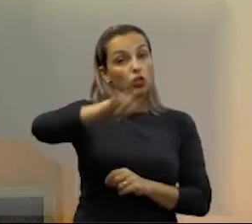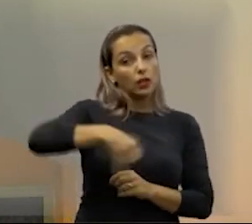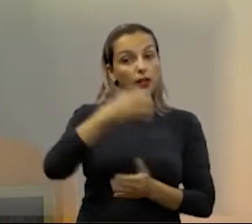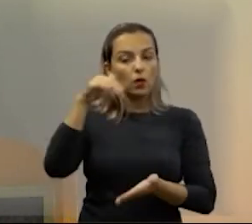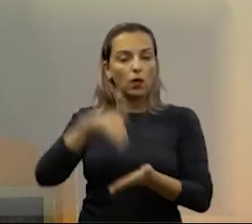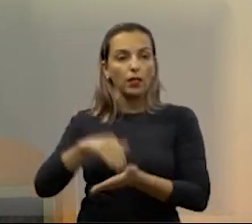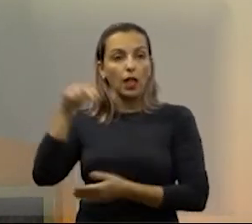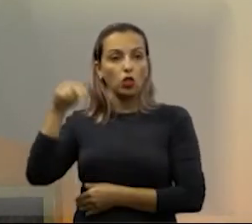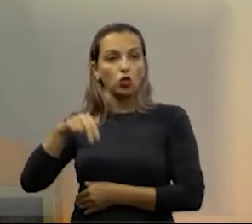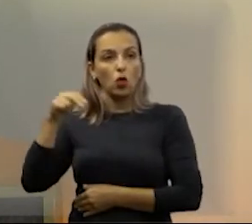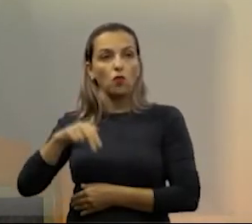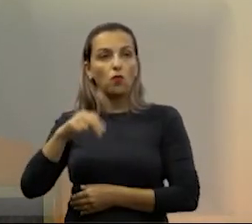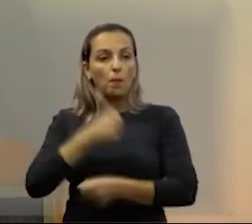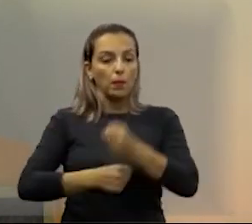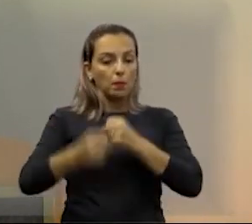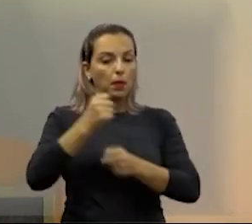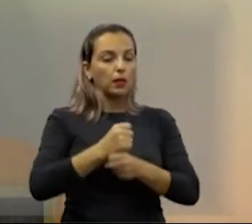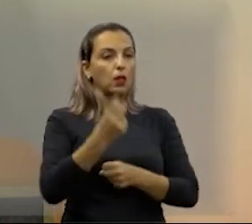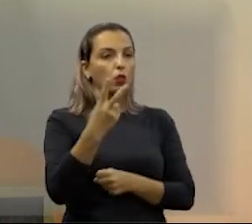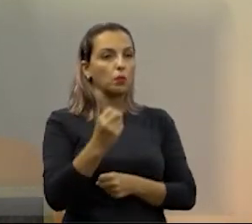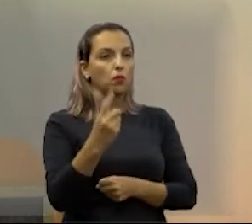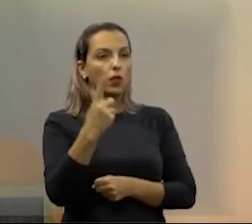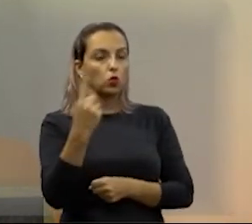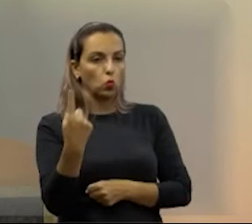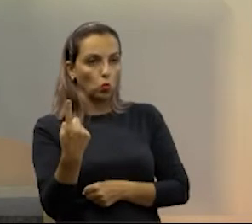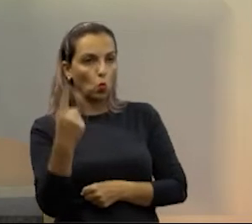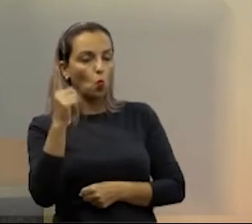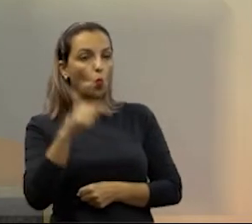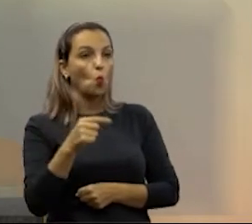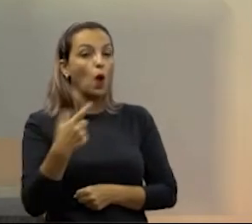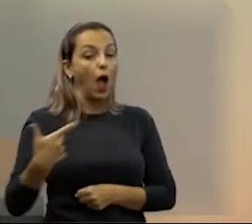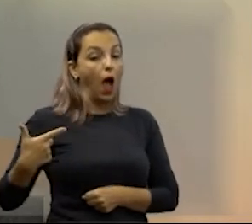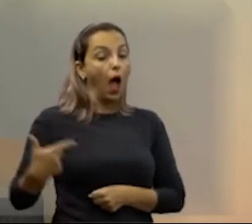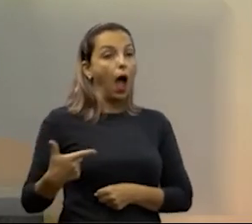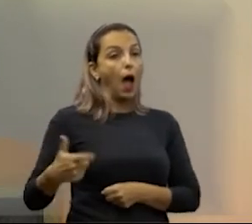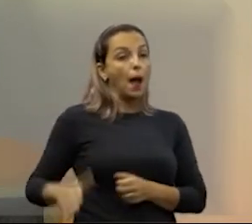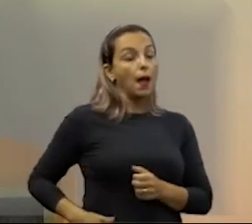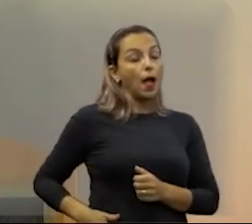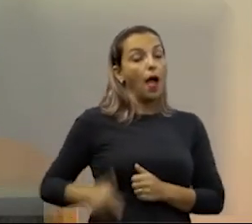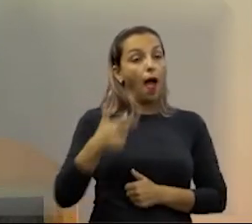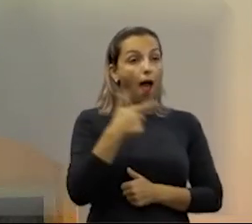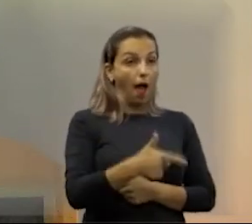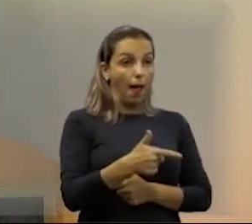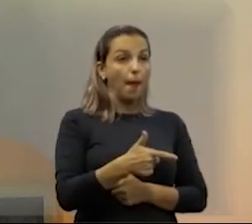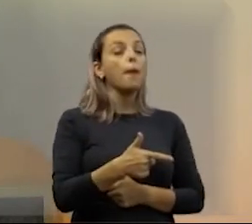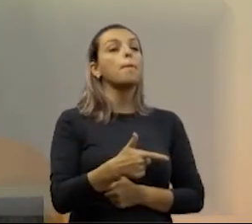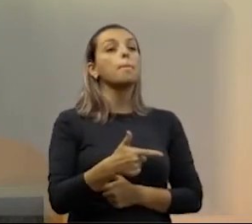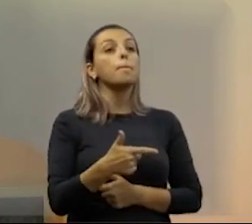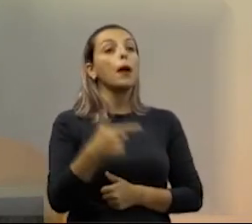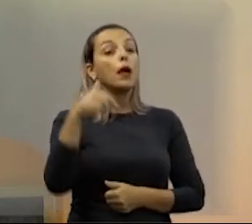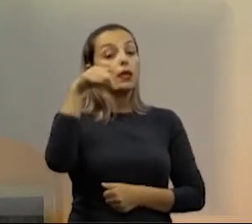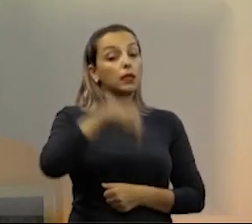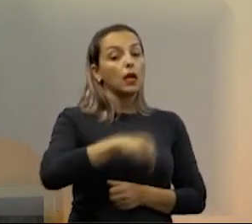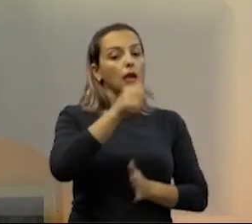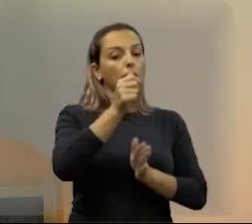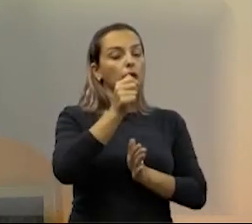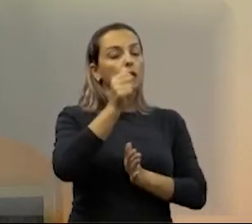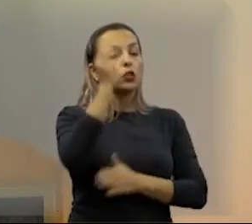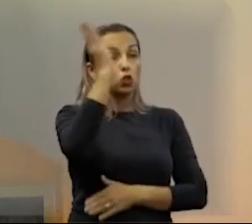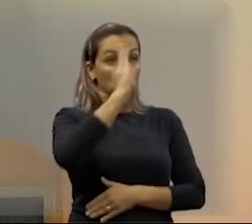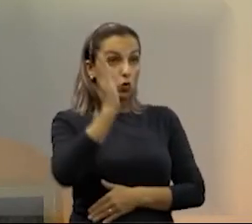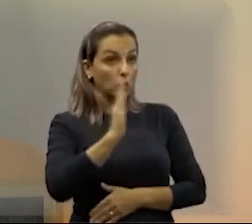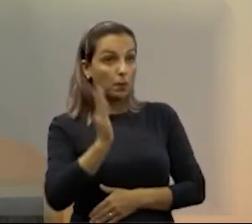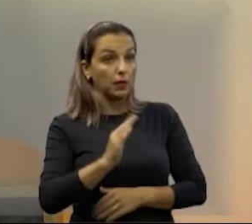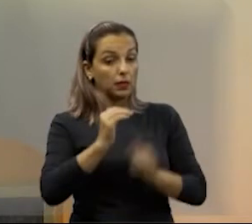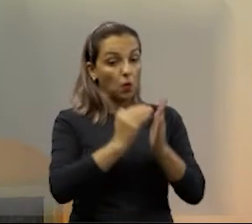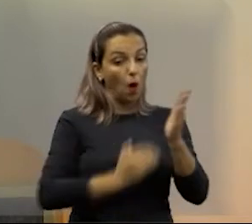entrada de mais de 188.500 novas armas. Ou seja, um aumento de